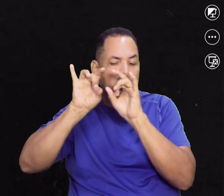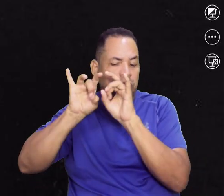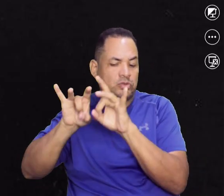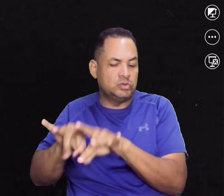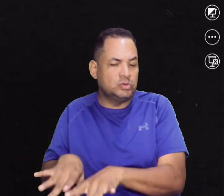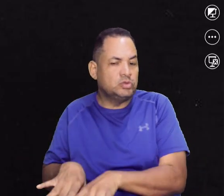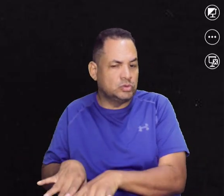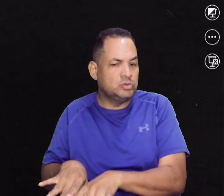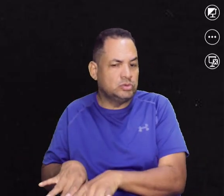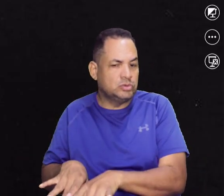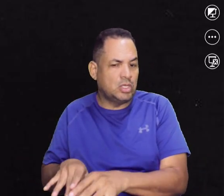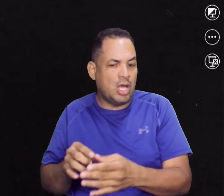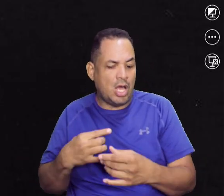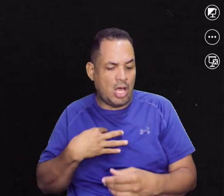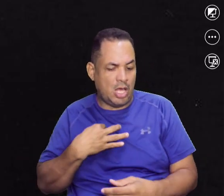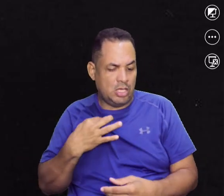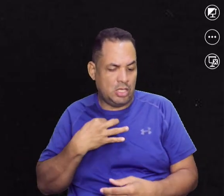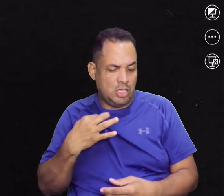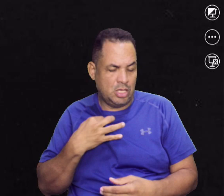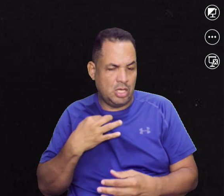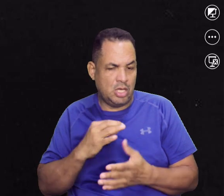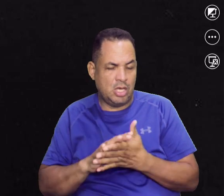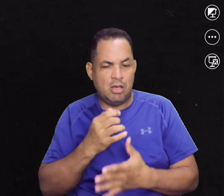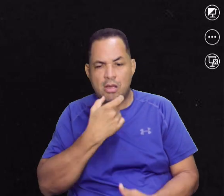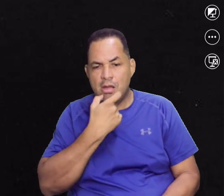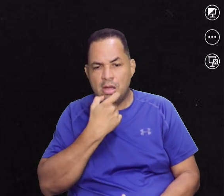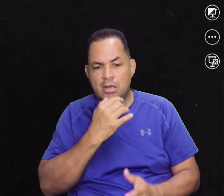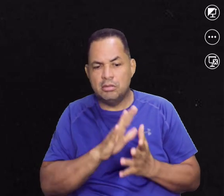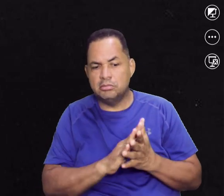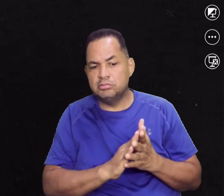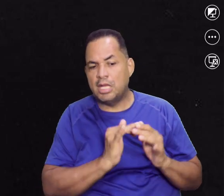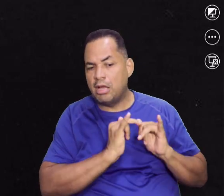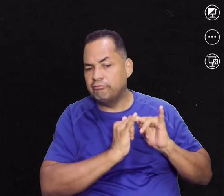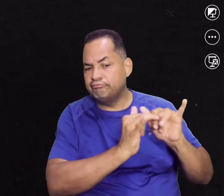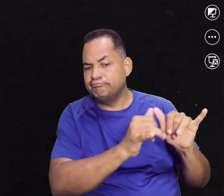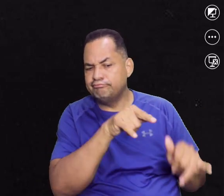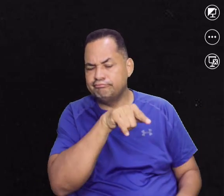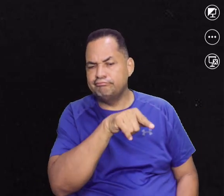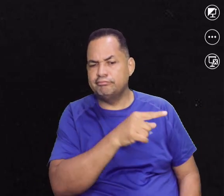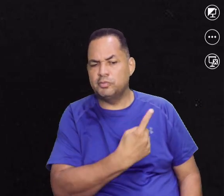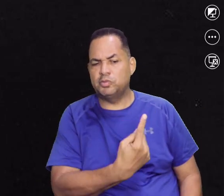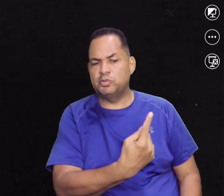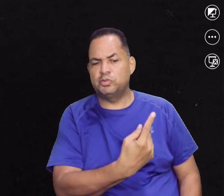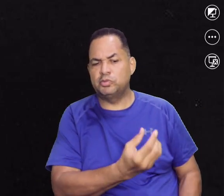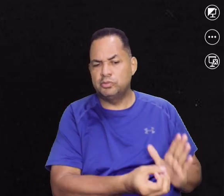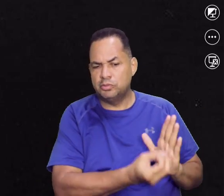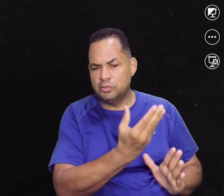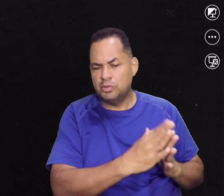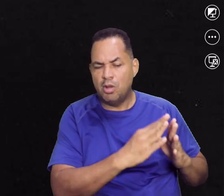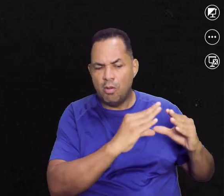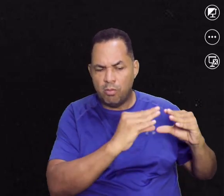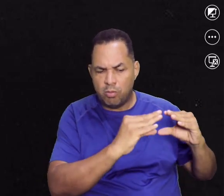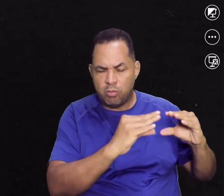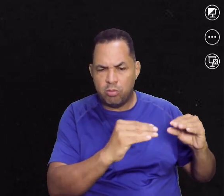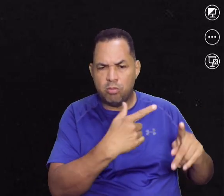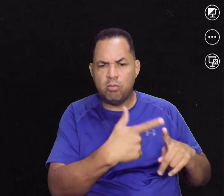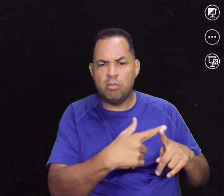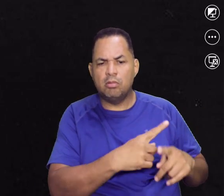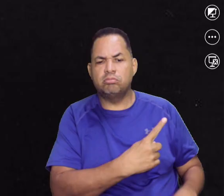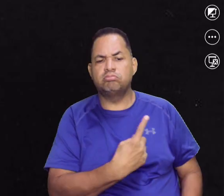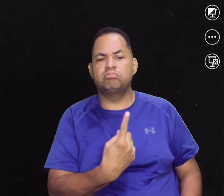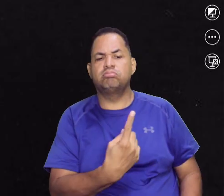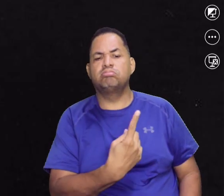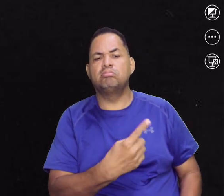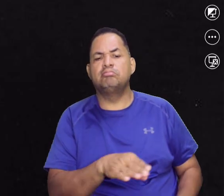tecidos ingleses, onde o Gandhi vai pregar o seguinte: bom, como nós produzimos algodão, por que nós